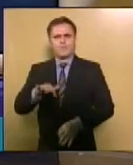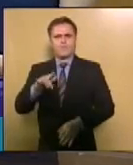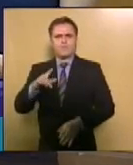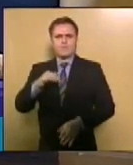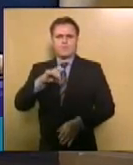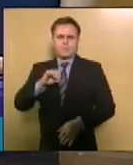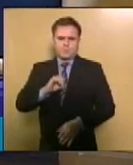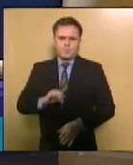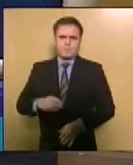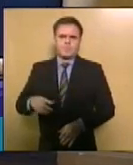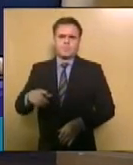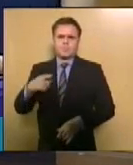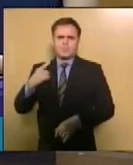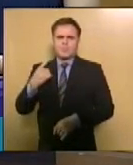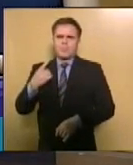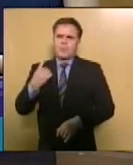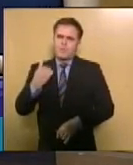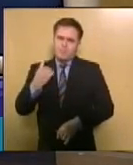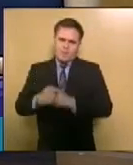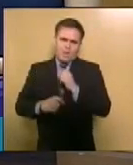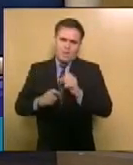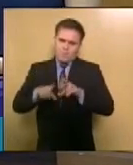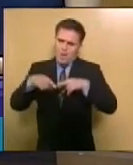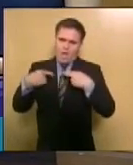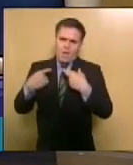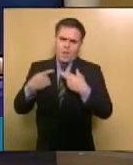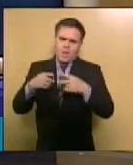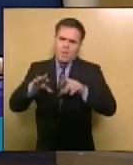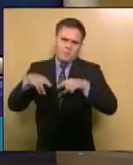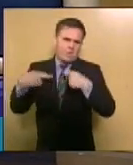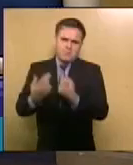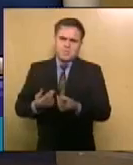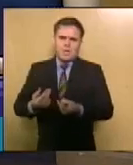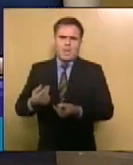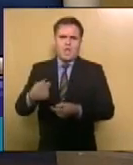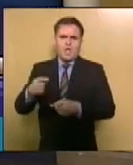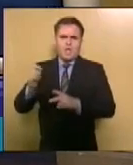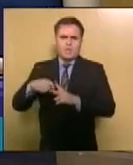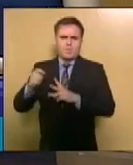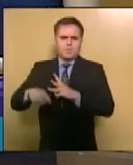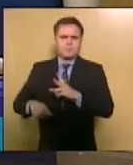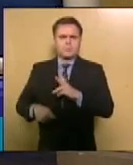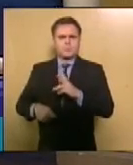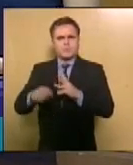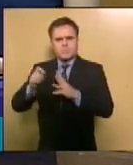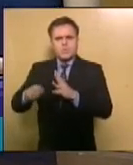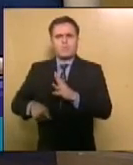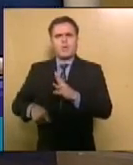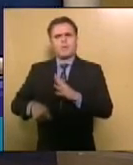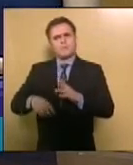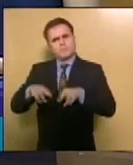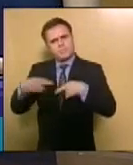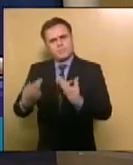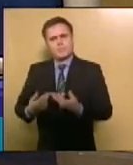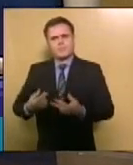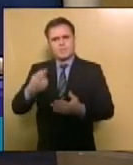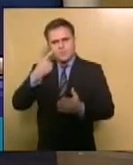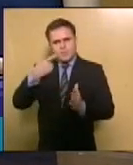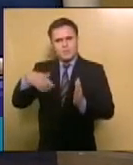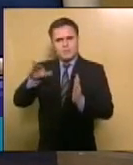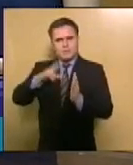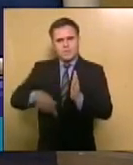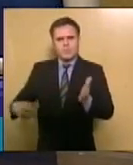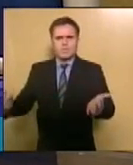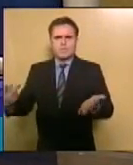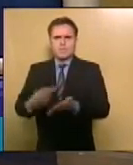faz uma reunião a cada quase do meses para estabelecer qual vai ser a taxa de juros futuro e faz um relatório para dizer qual é o cenário que